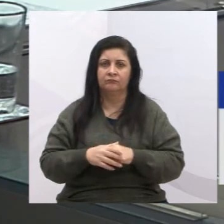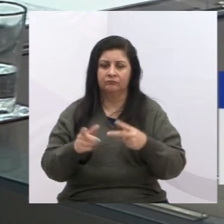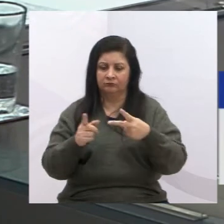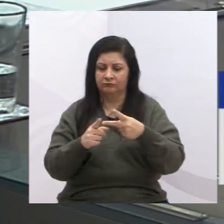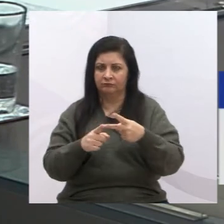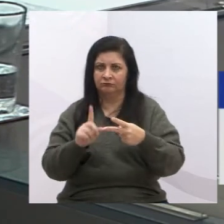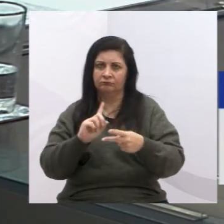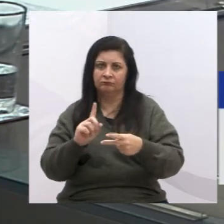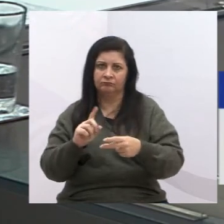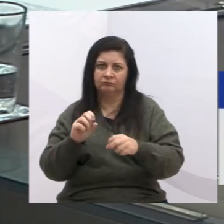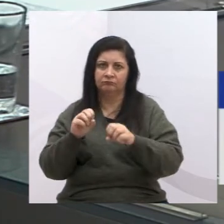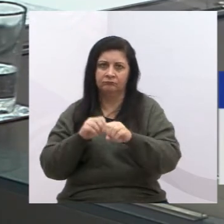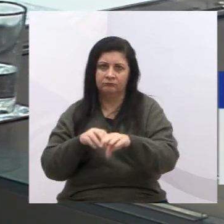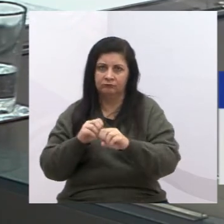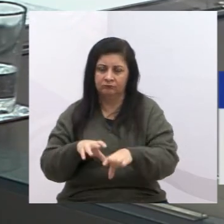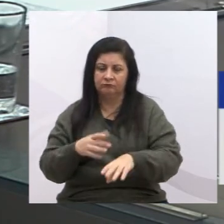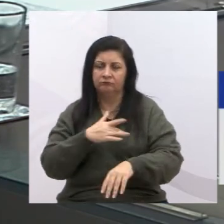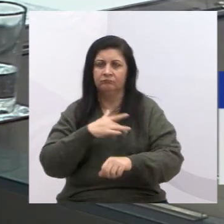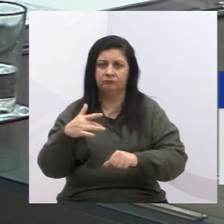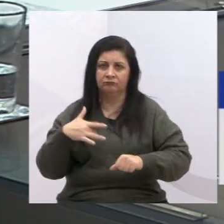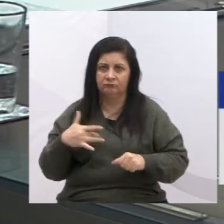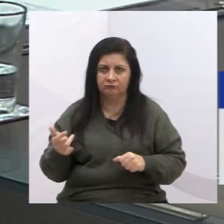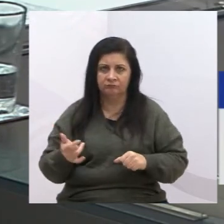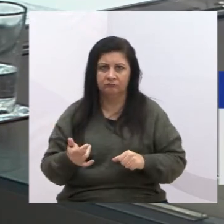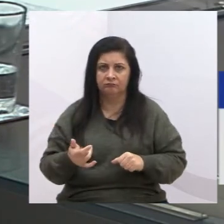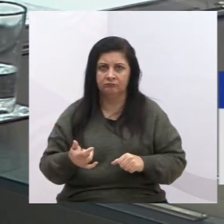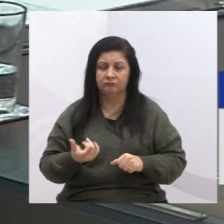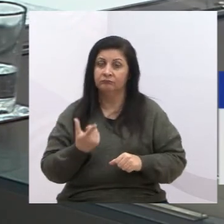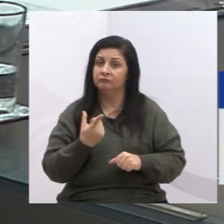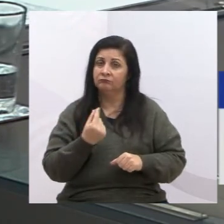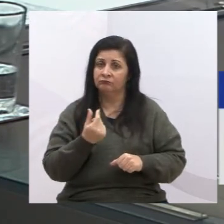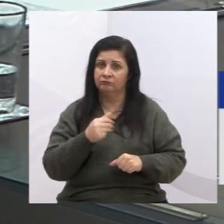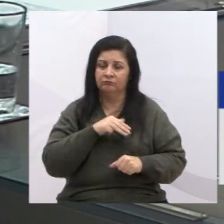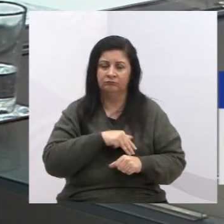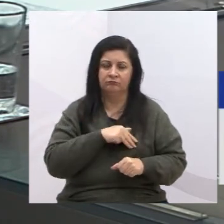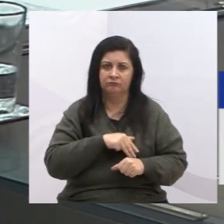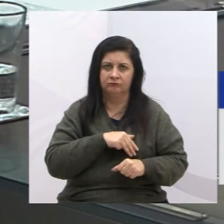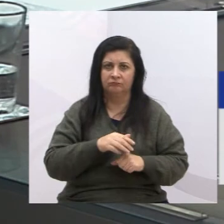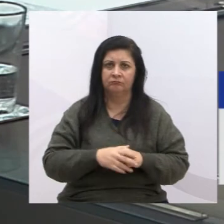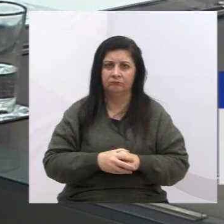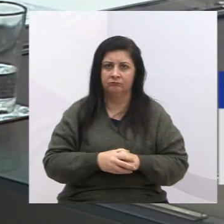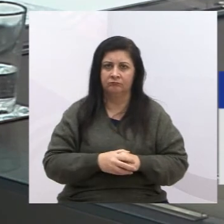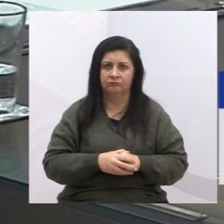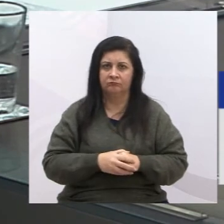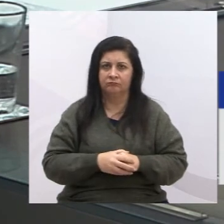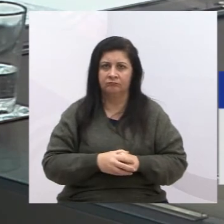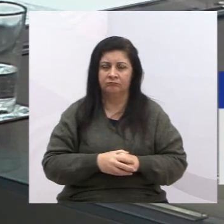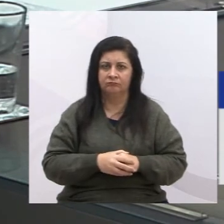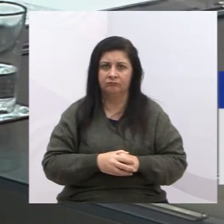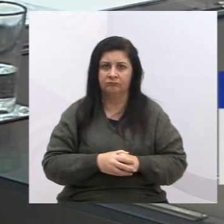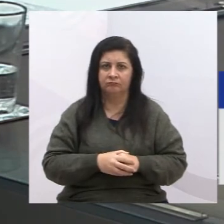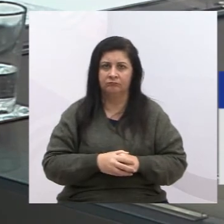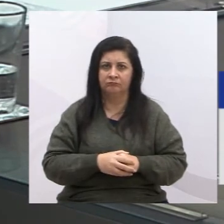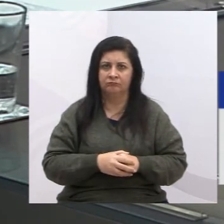fala de educação, saúde, remuneração, acesso